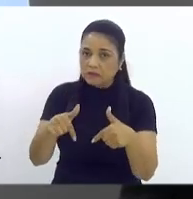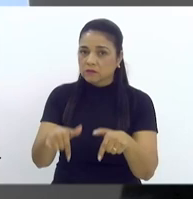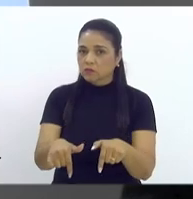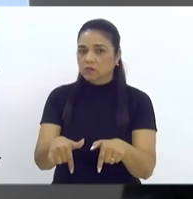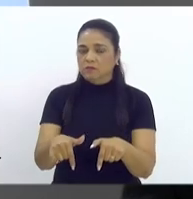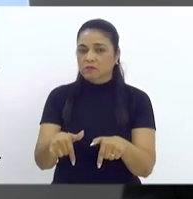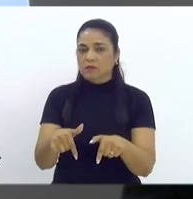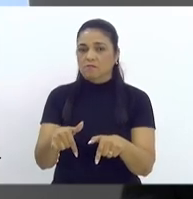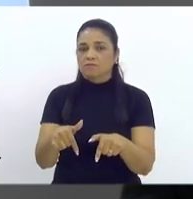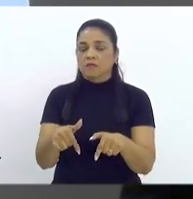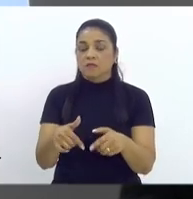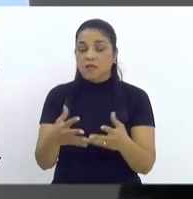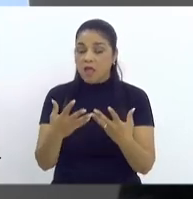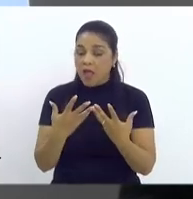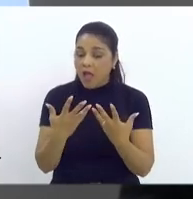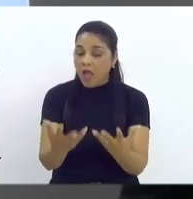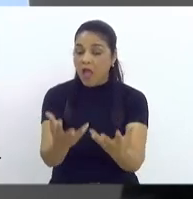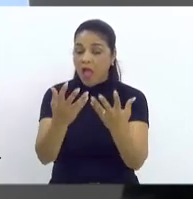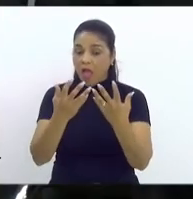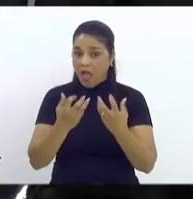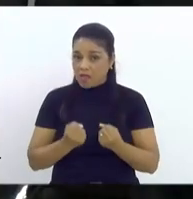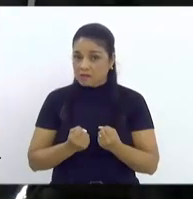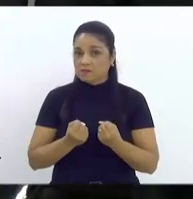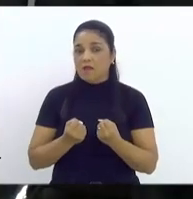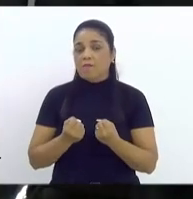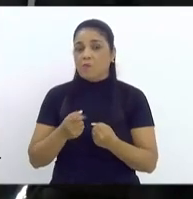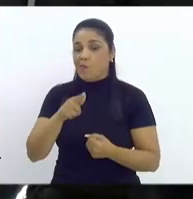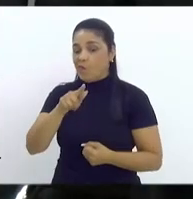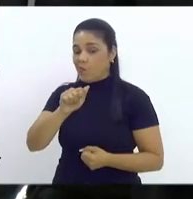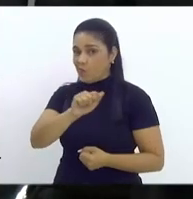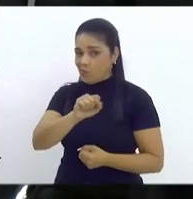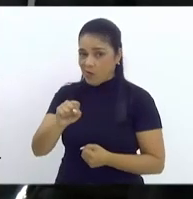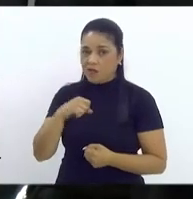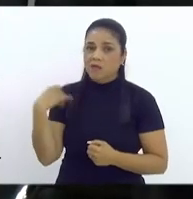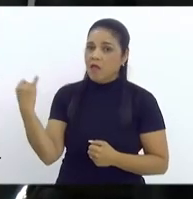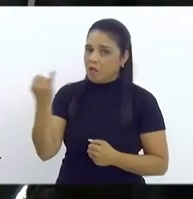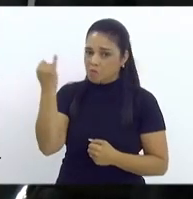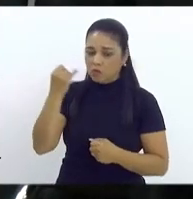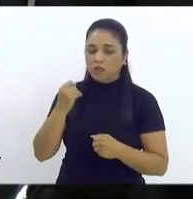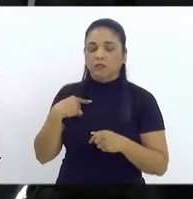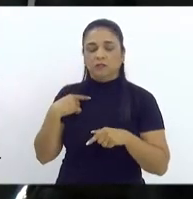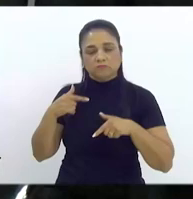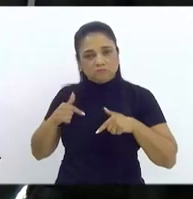que recebem o nosso produto é uma preocupação constante dentro das nossas atuações.